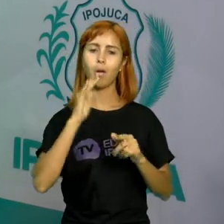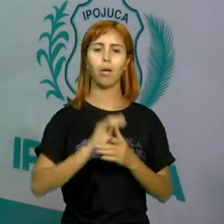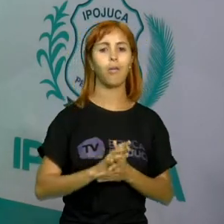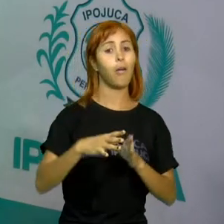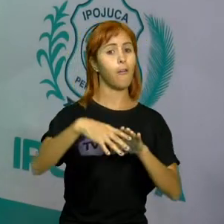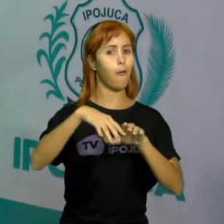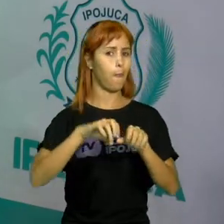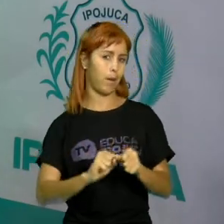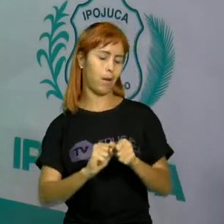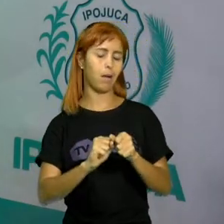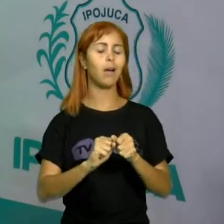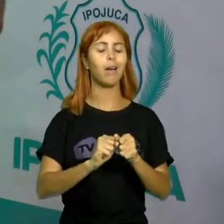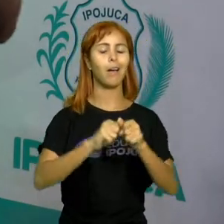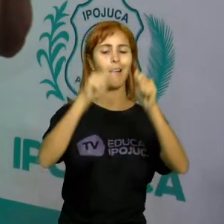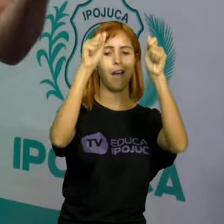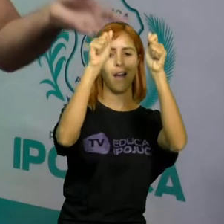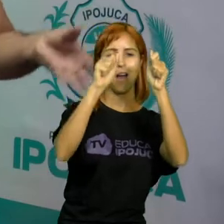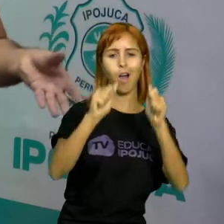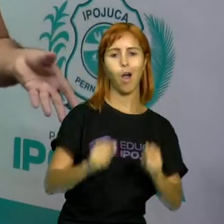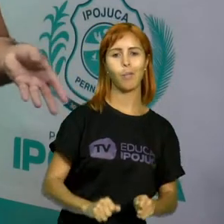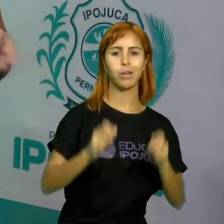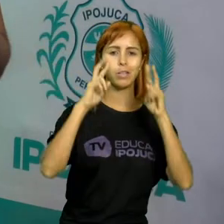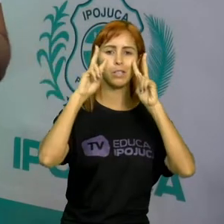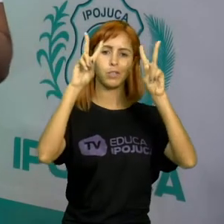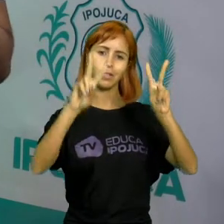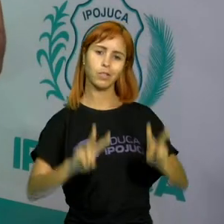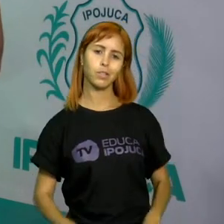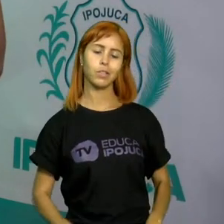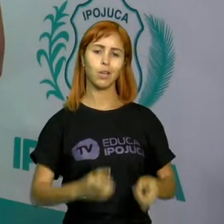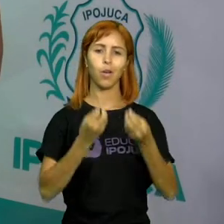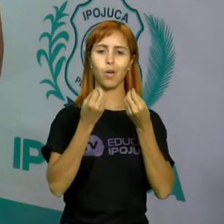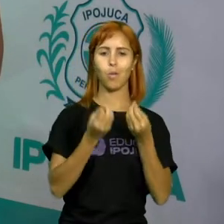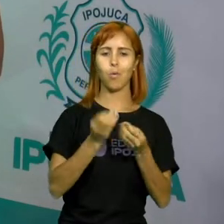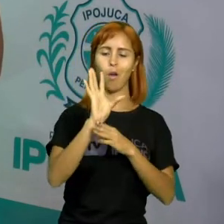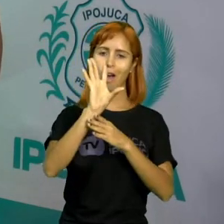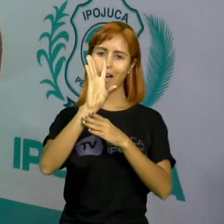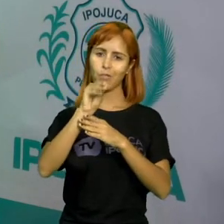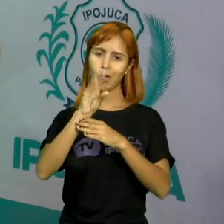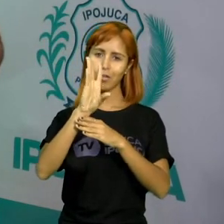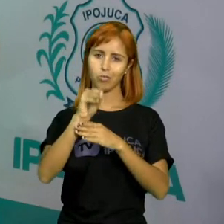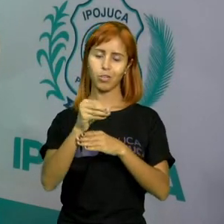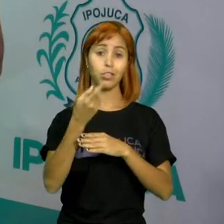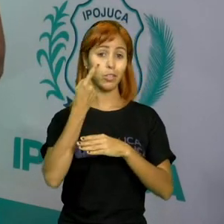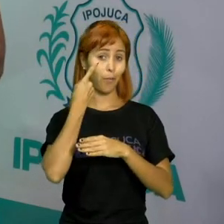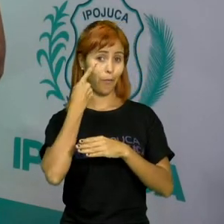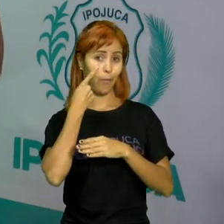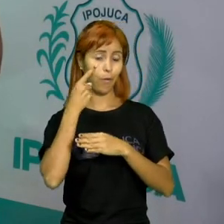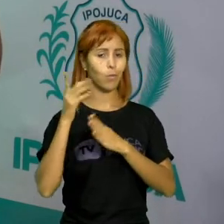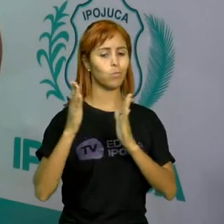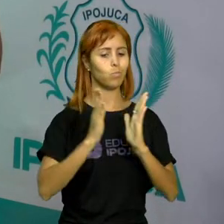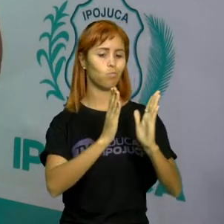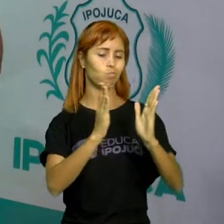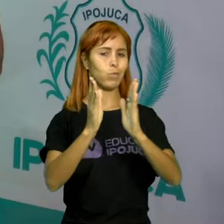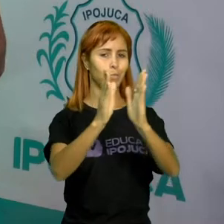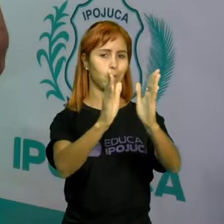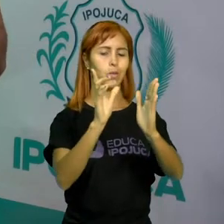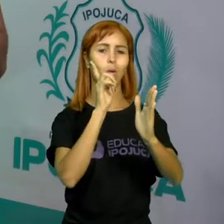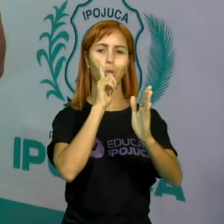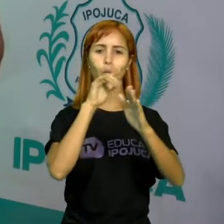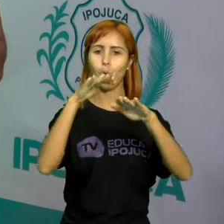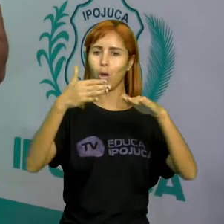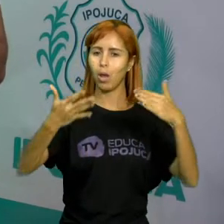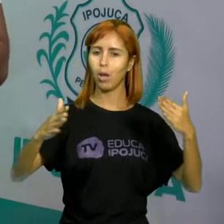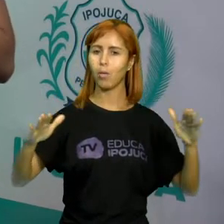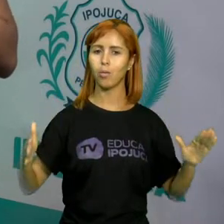constituir a obra em artes visuais, como a foto que a gente viu do caminho do rio,